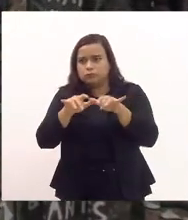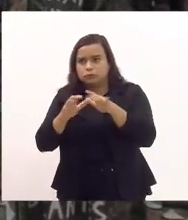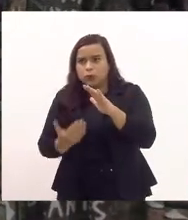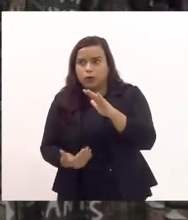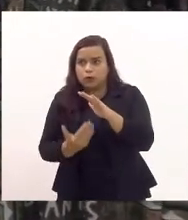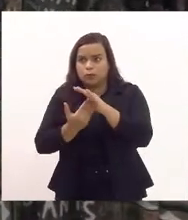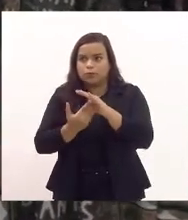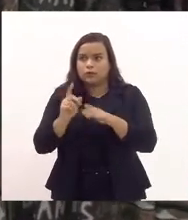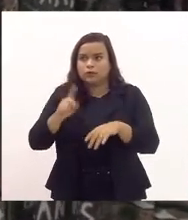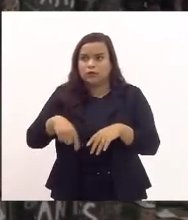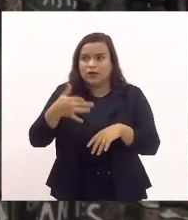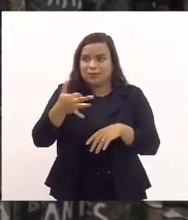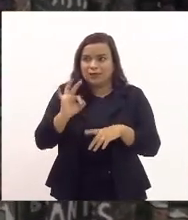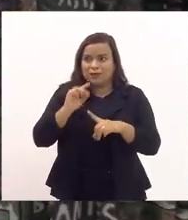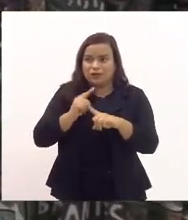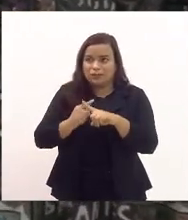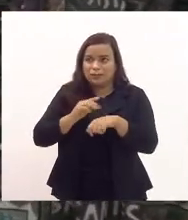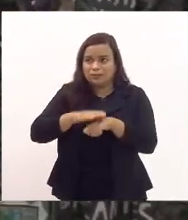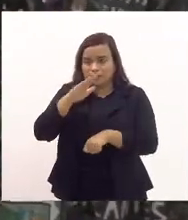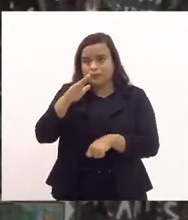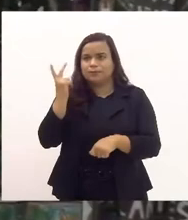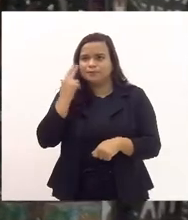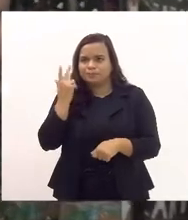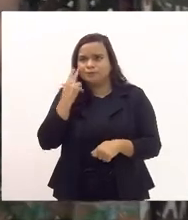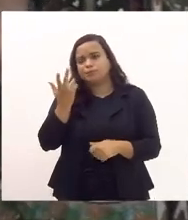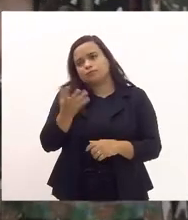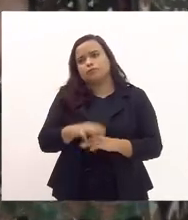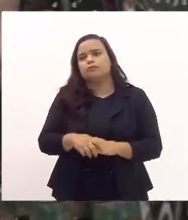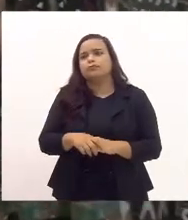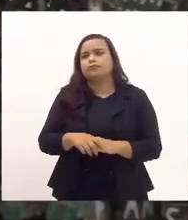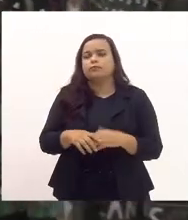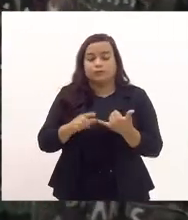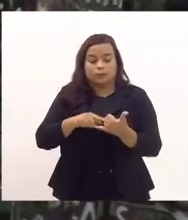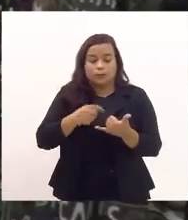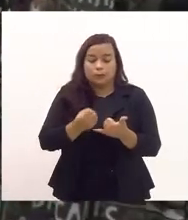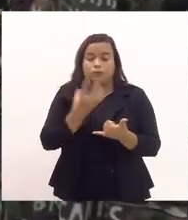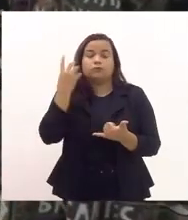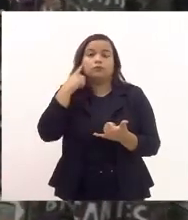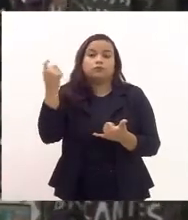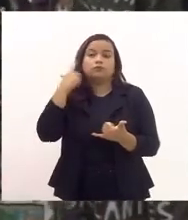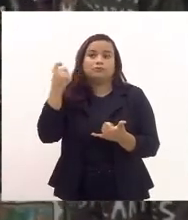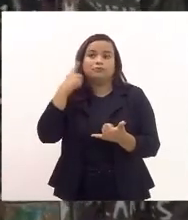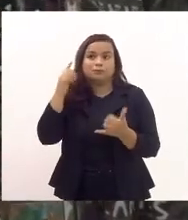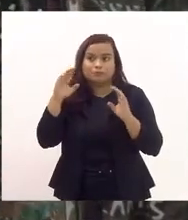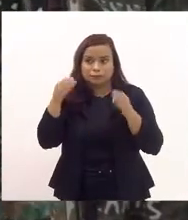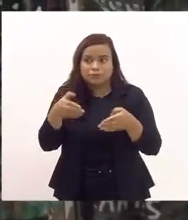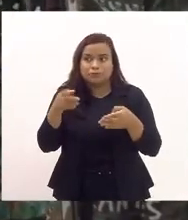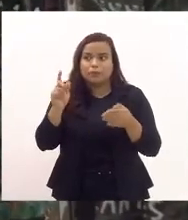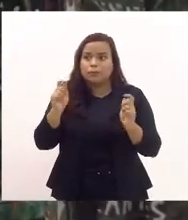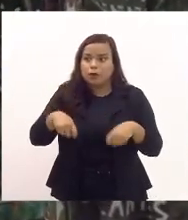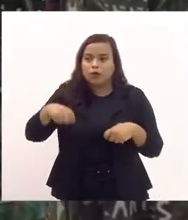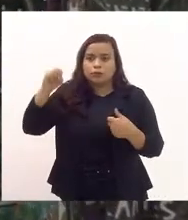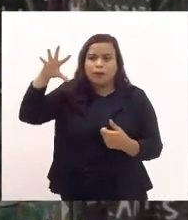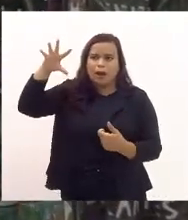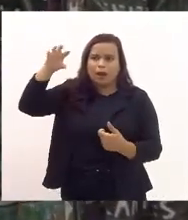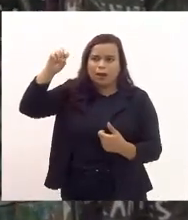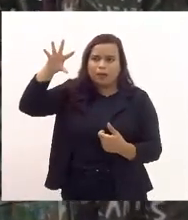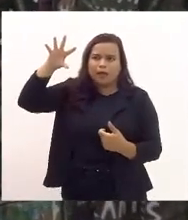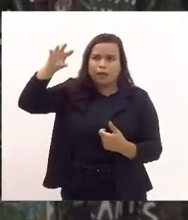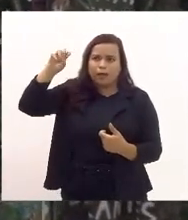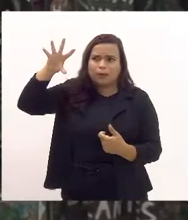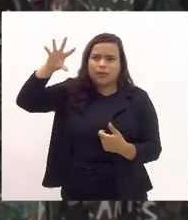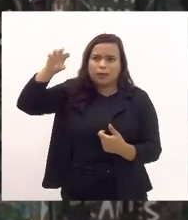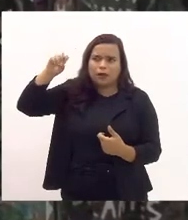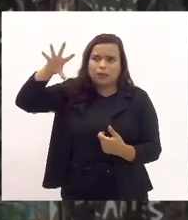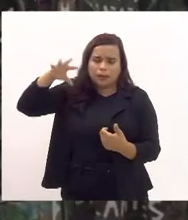quase dez vezes maior o alerta possui um toque exclusivo que pode ser o som de uma sirene por exemplo